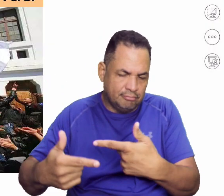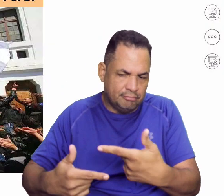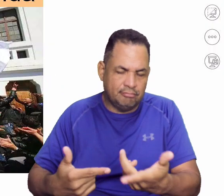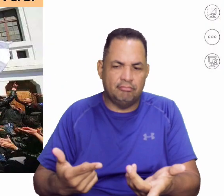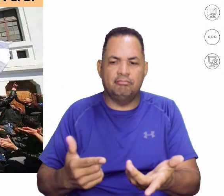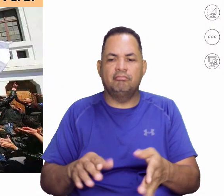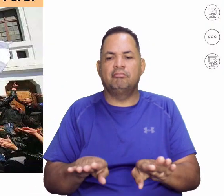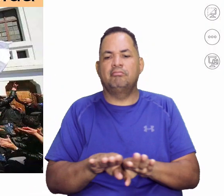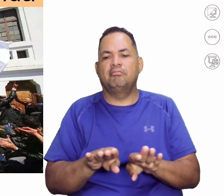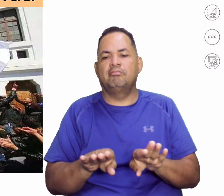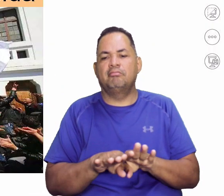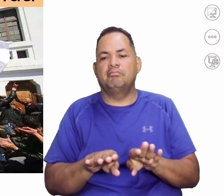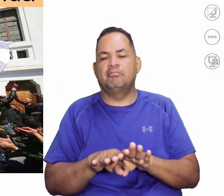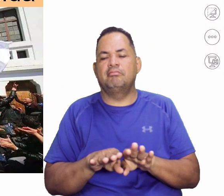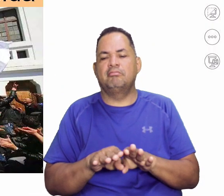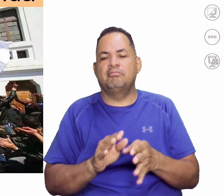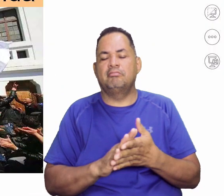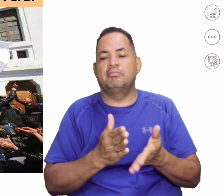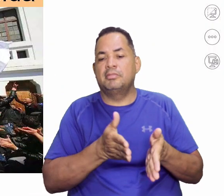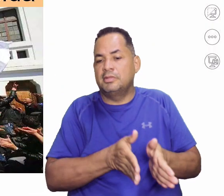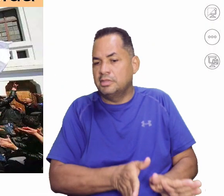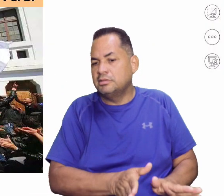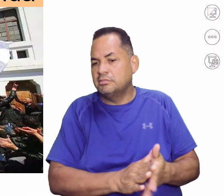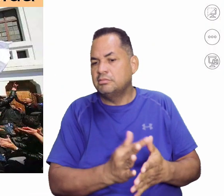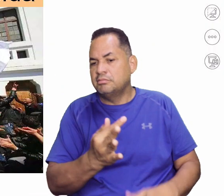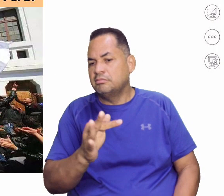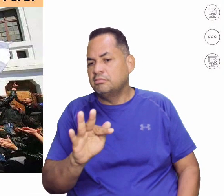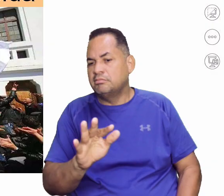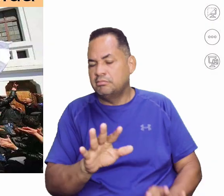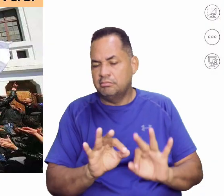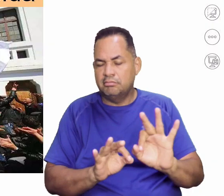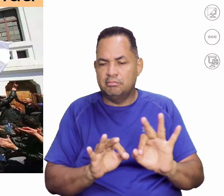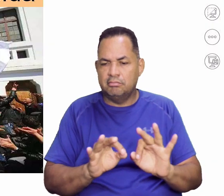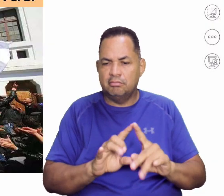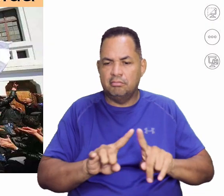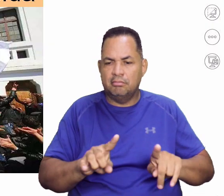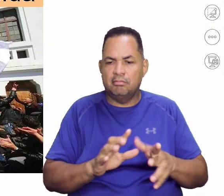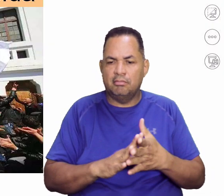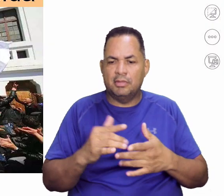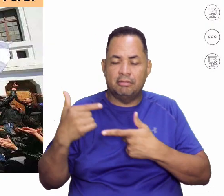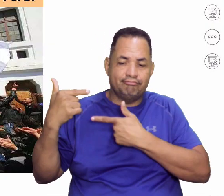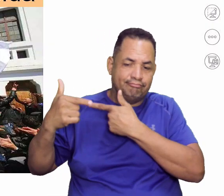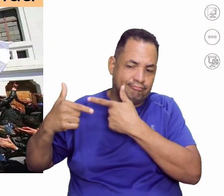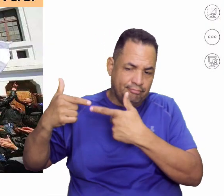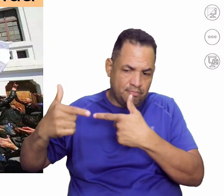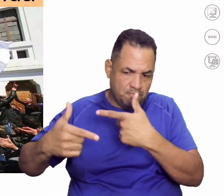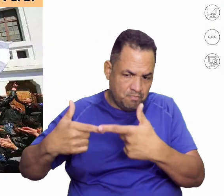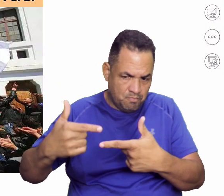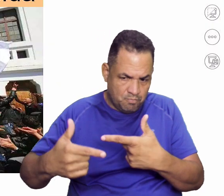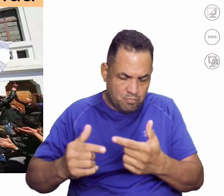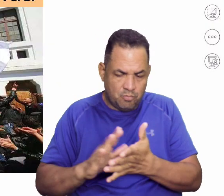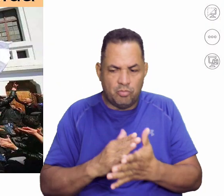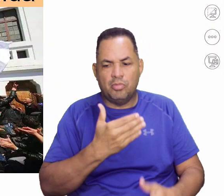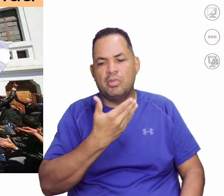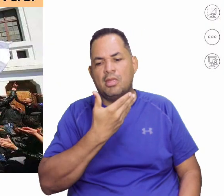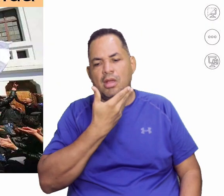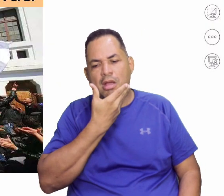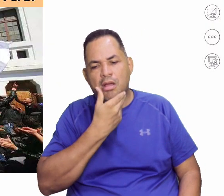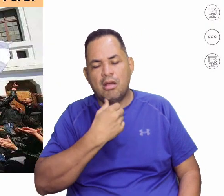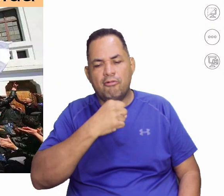era argelino e ele nasceu na França. Então, ele é um francês, só que os seus